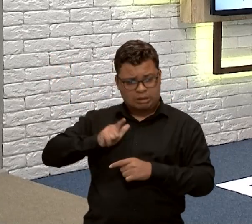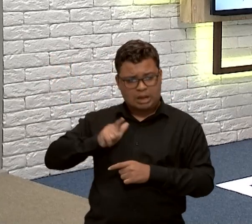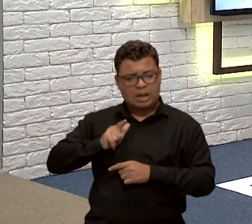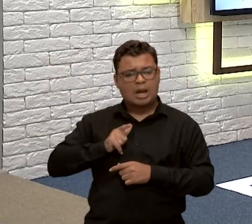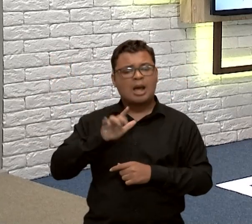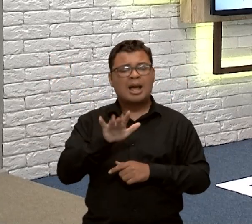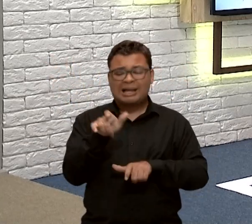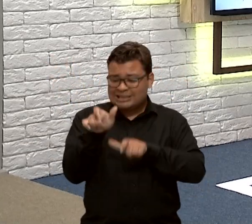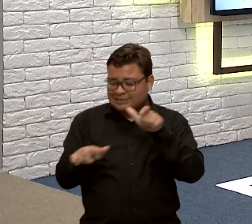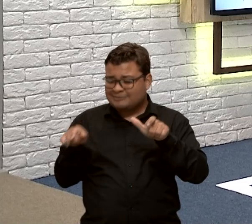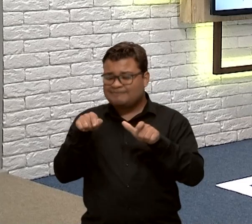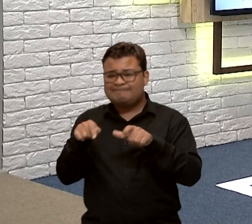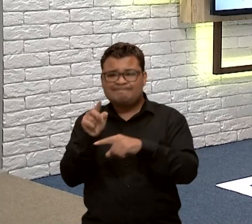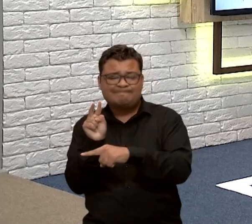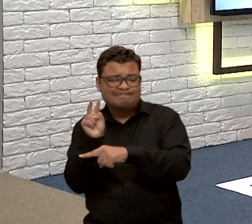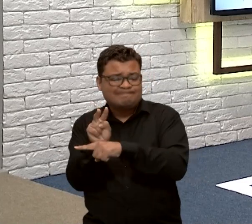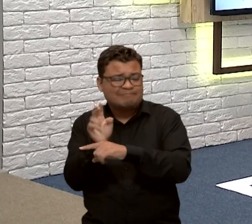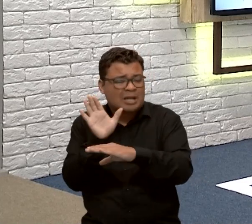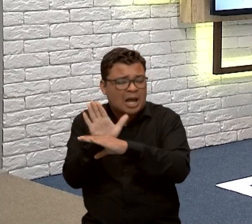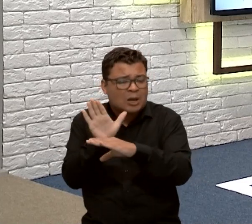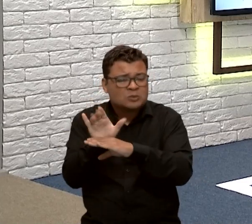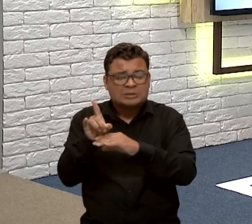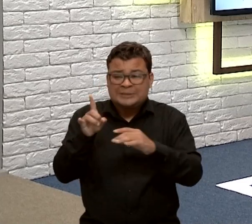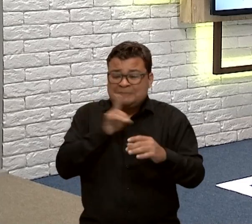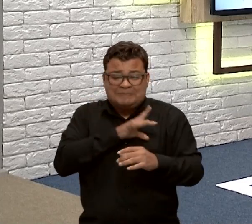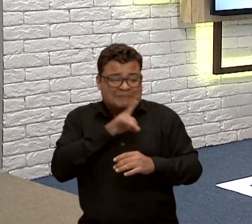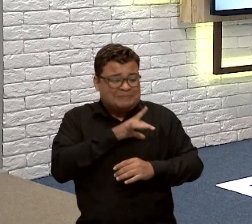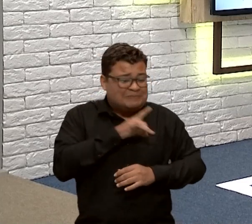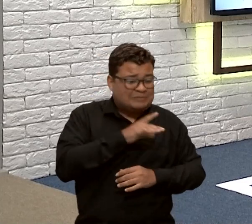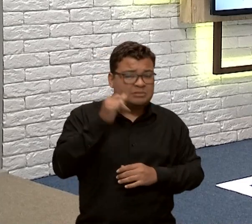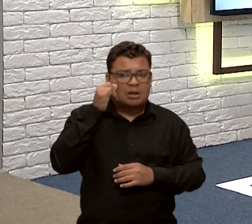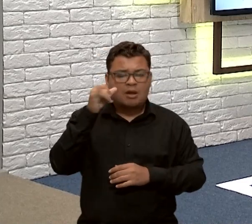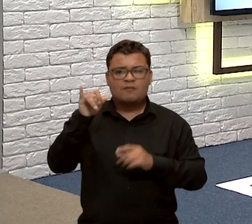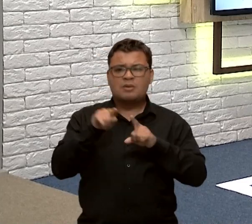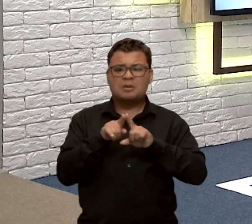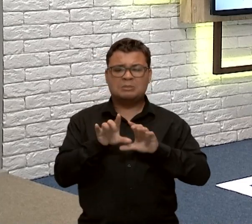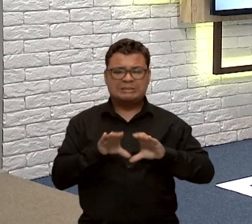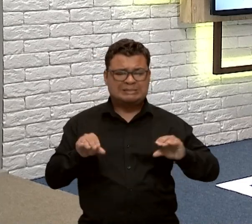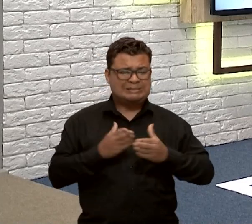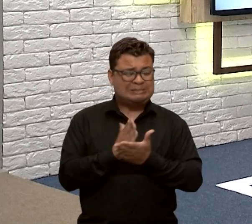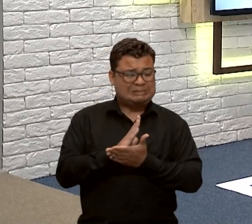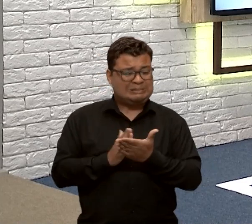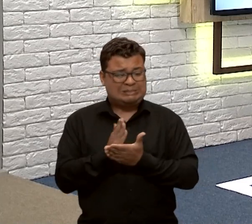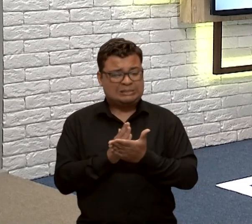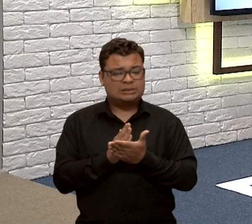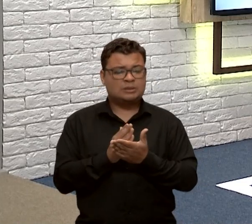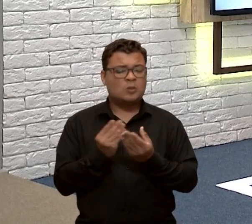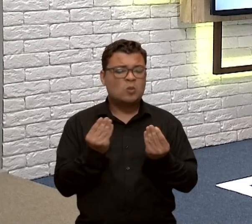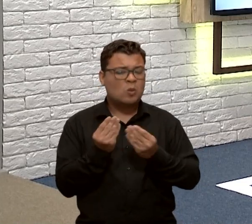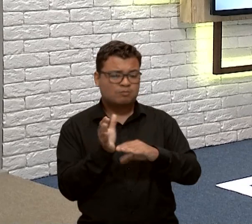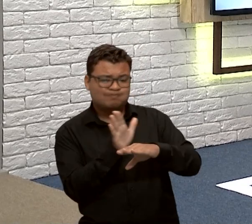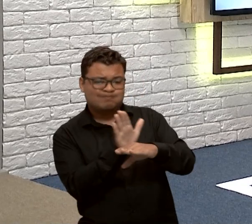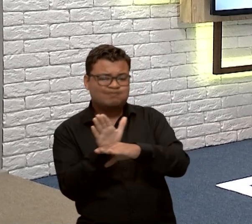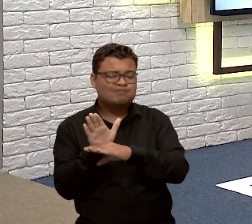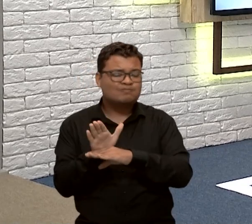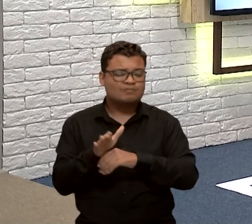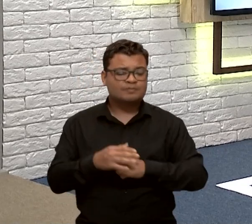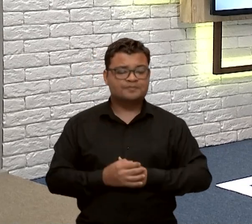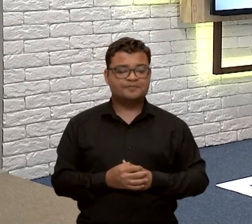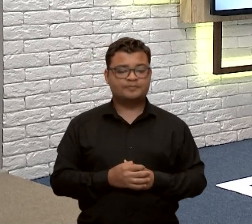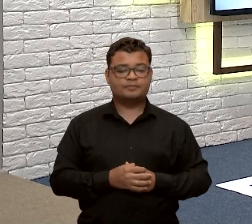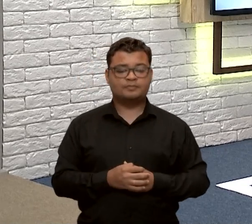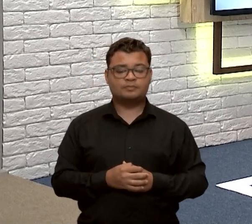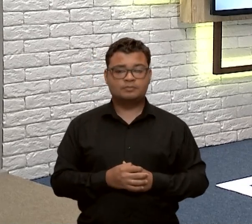para evitar transtorno, evitar o medo, né, e o desconforto que esses barulhos podem gerar? Bom,